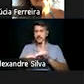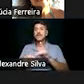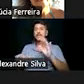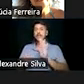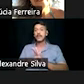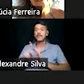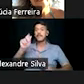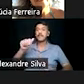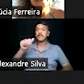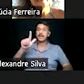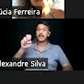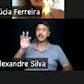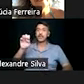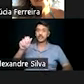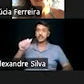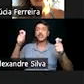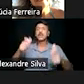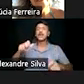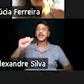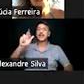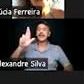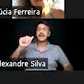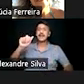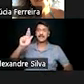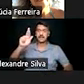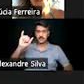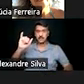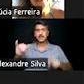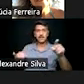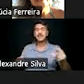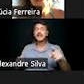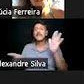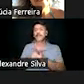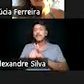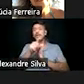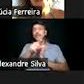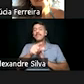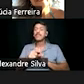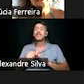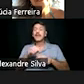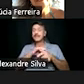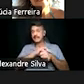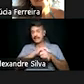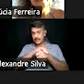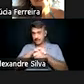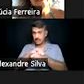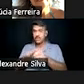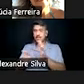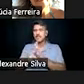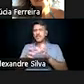Araripe. Essa daqui é uma tartaruga fóssil, é a carapaça e o plastrão. Essa tartaruga é uma tartaruga do